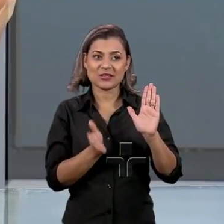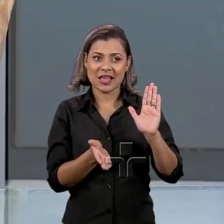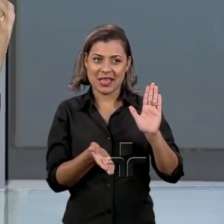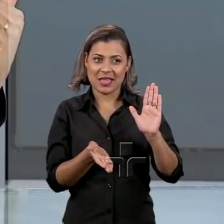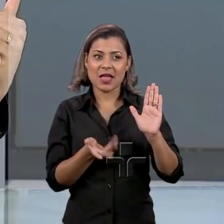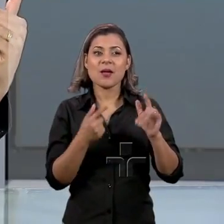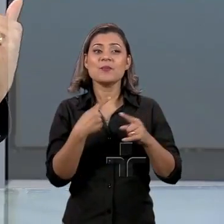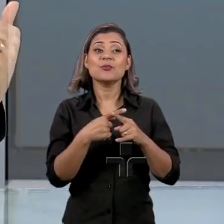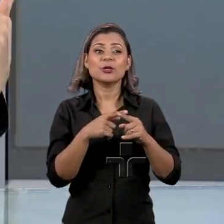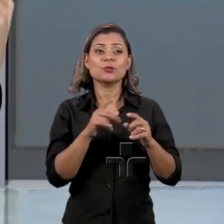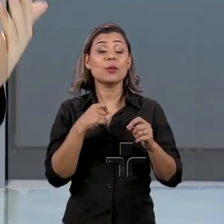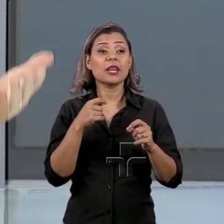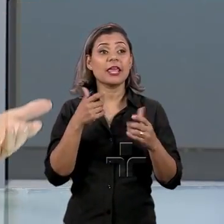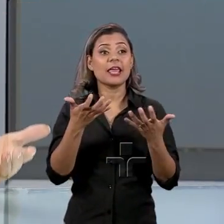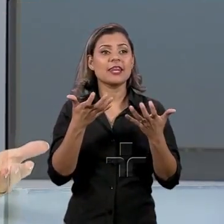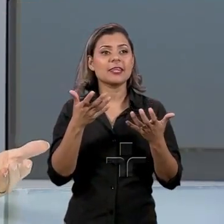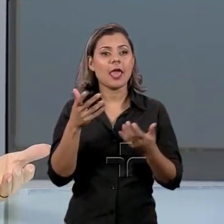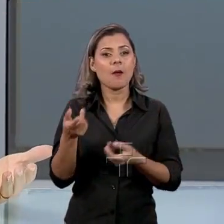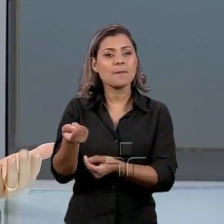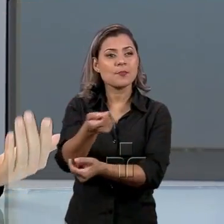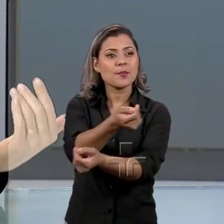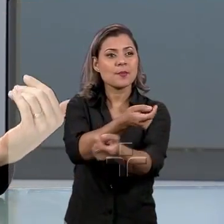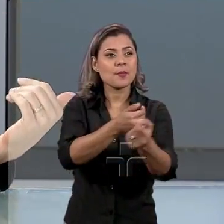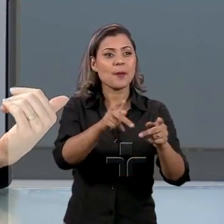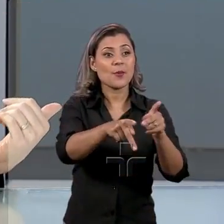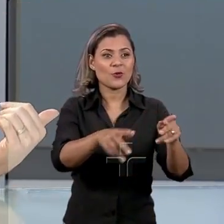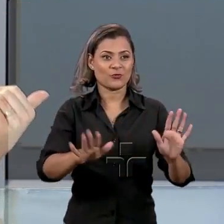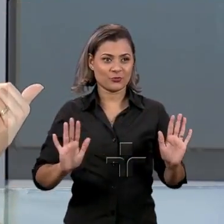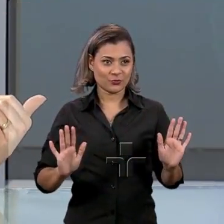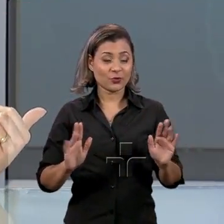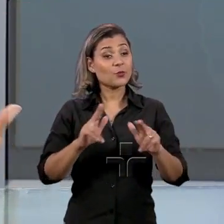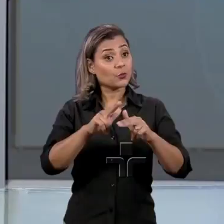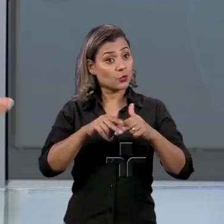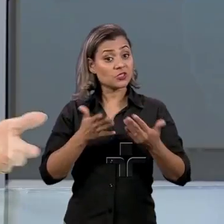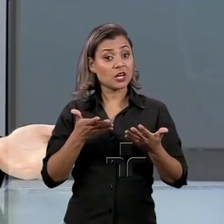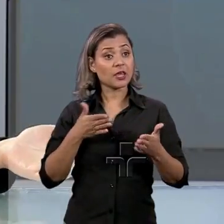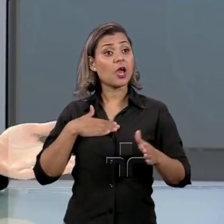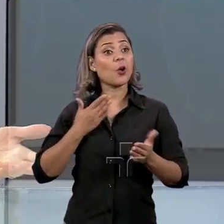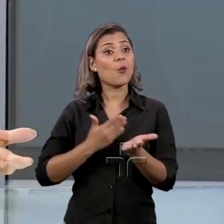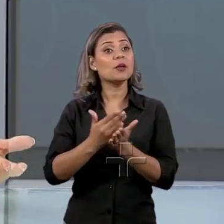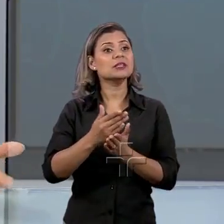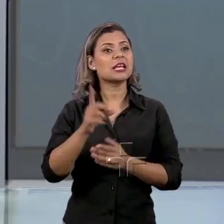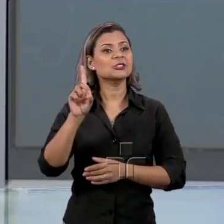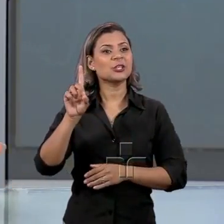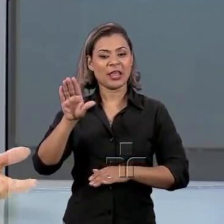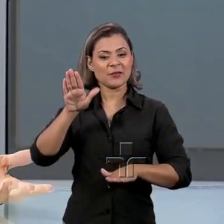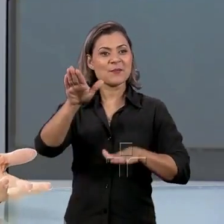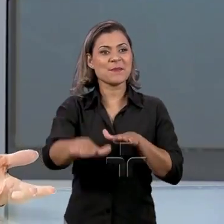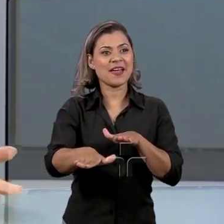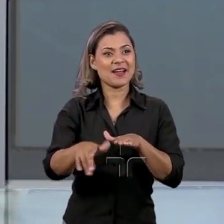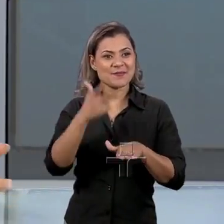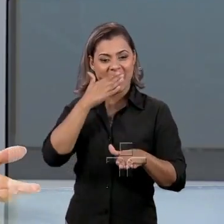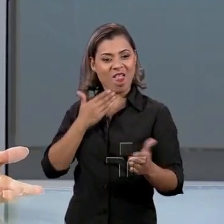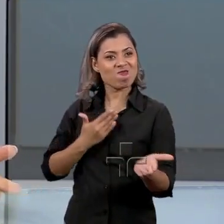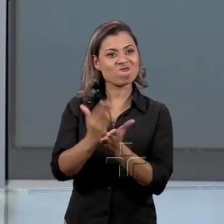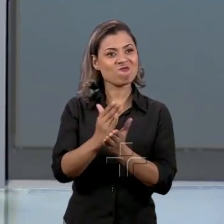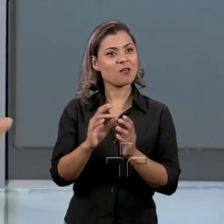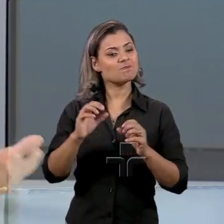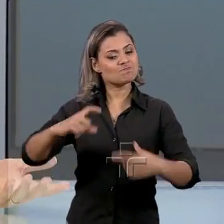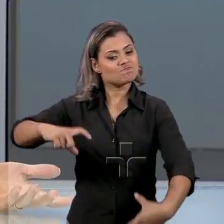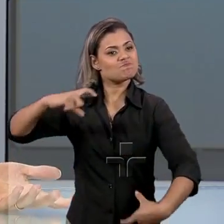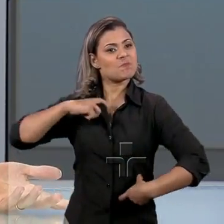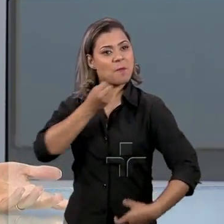de confiança. Então, é com esse pé que ele quer começar, não é com o pé de quem, né, diante da população, que não recebe aumento há muito